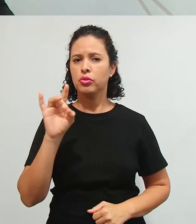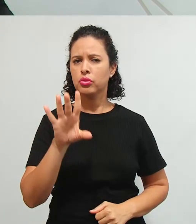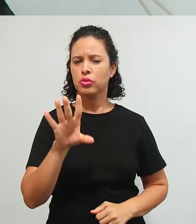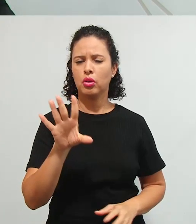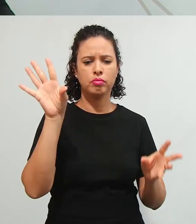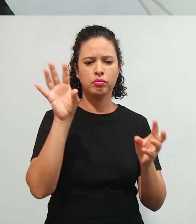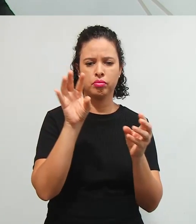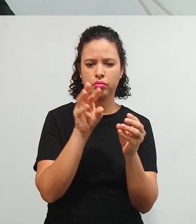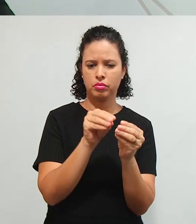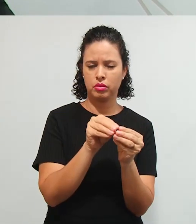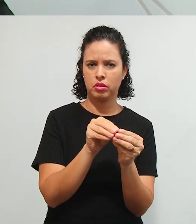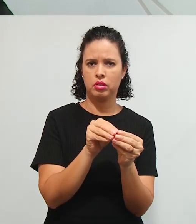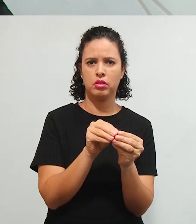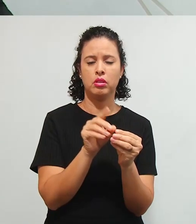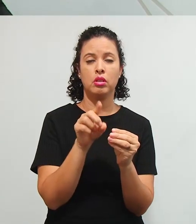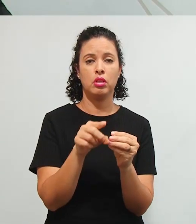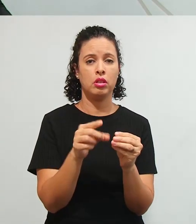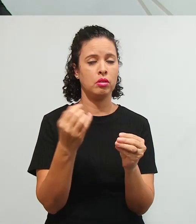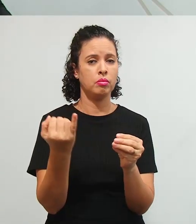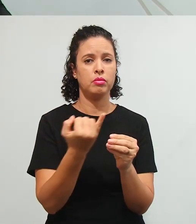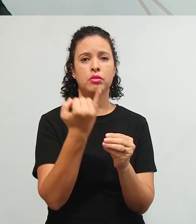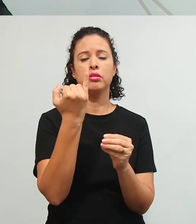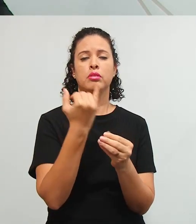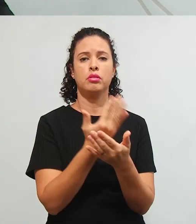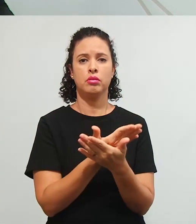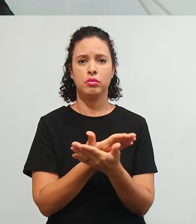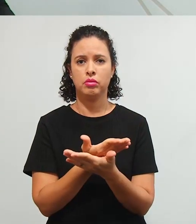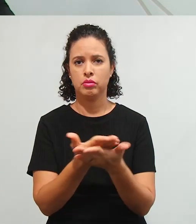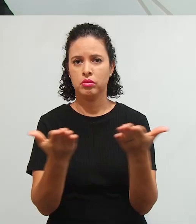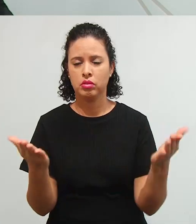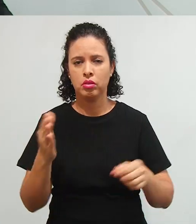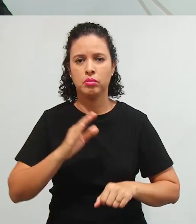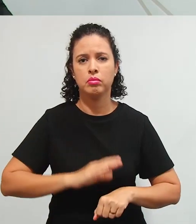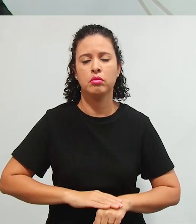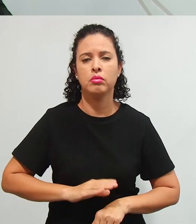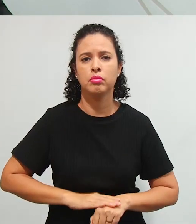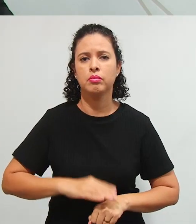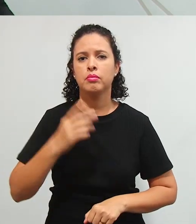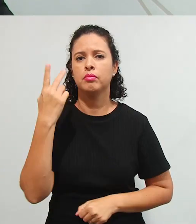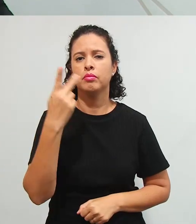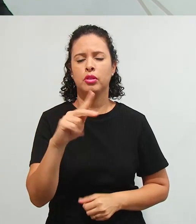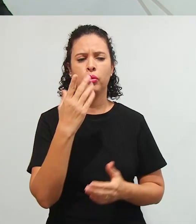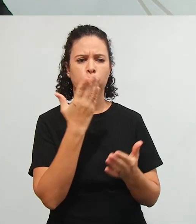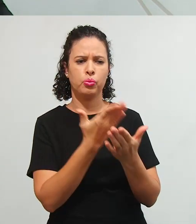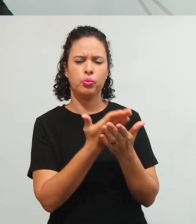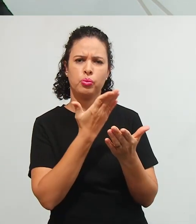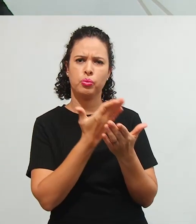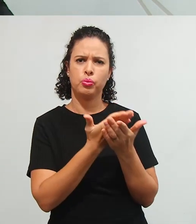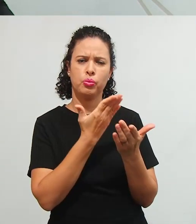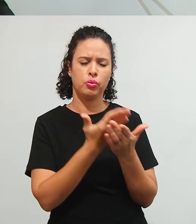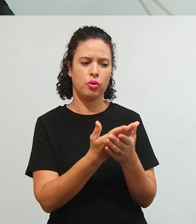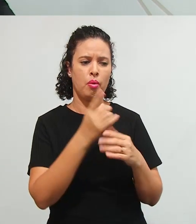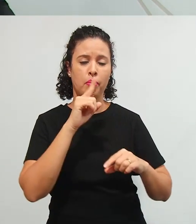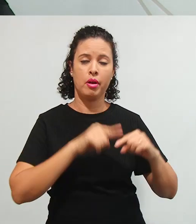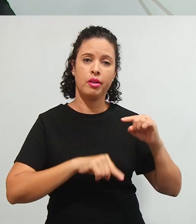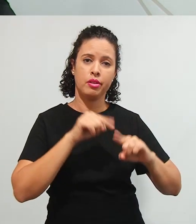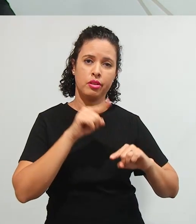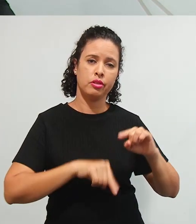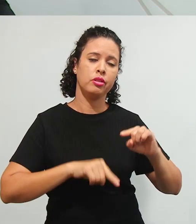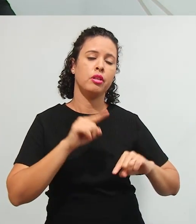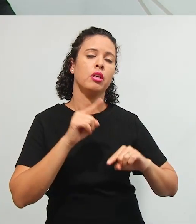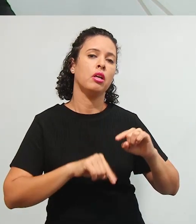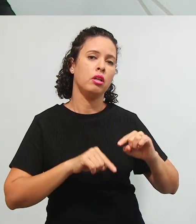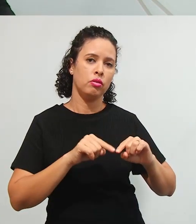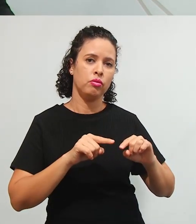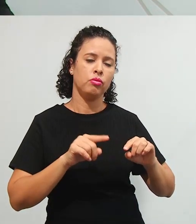uma síntese. É interessante que vocês estudem os materiais